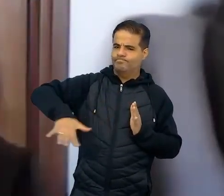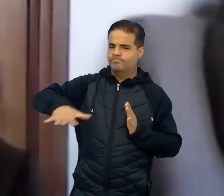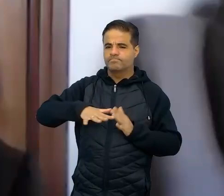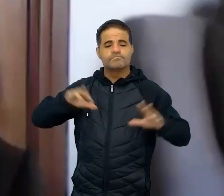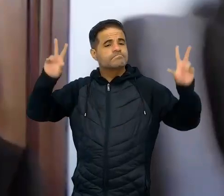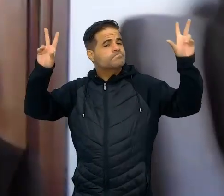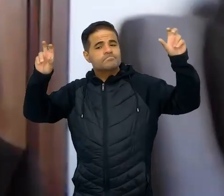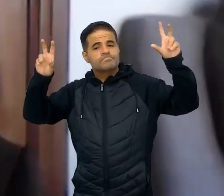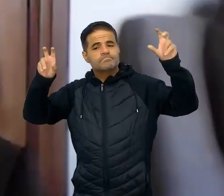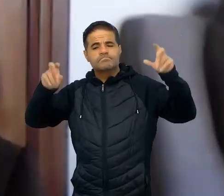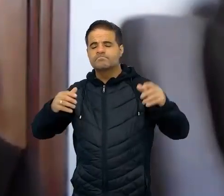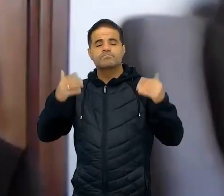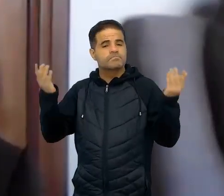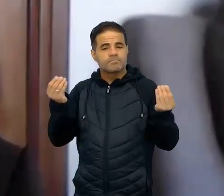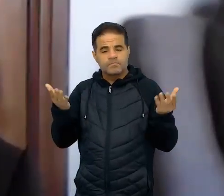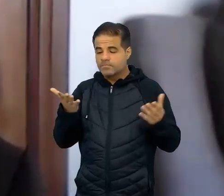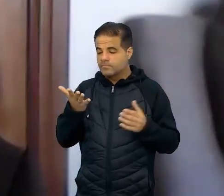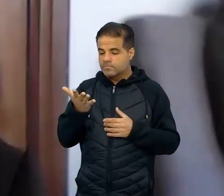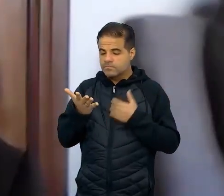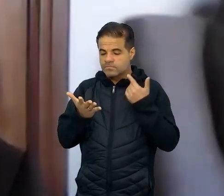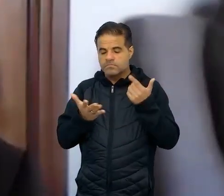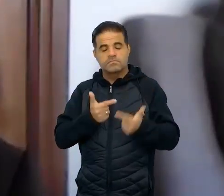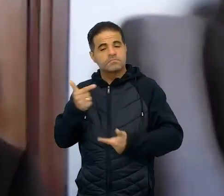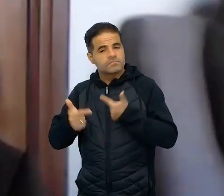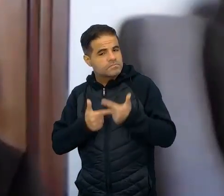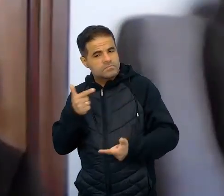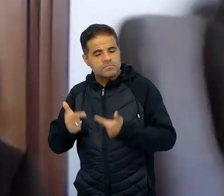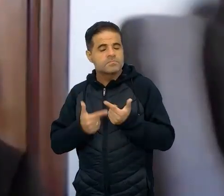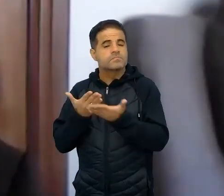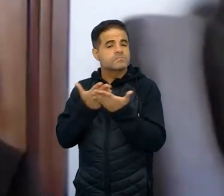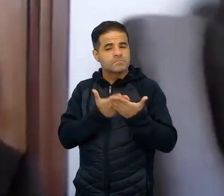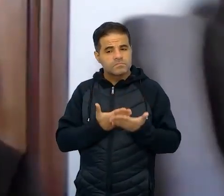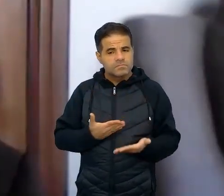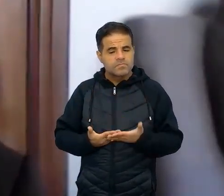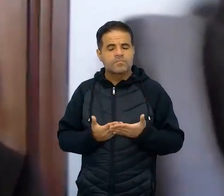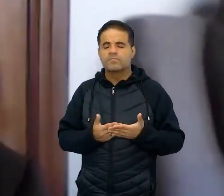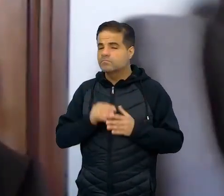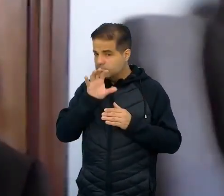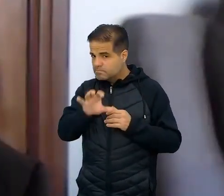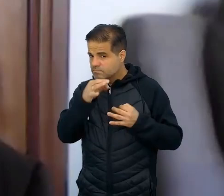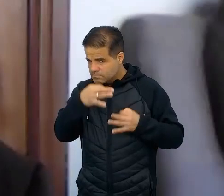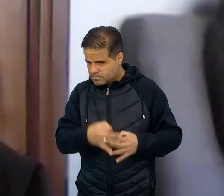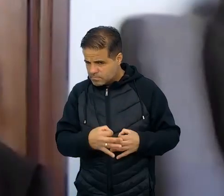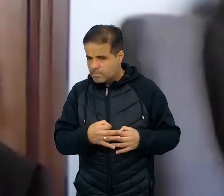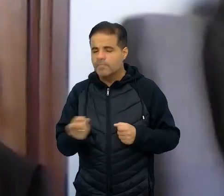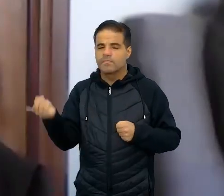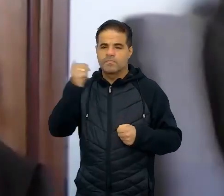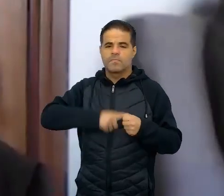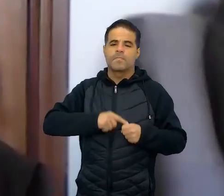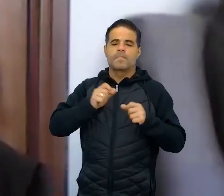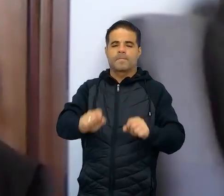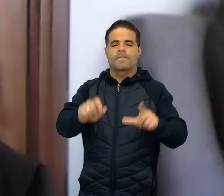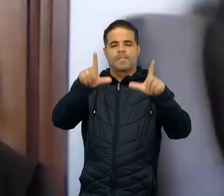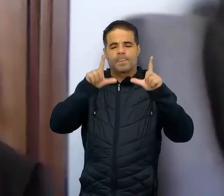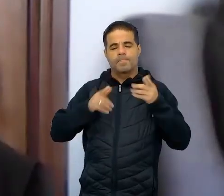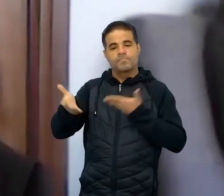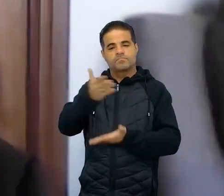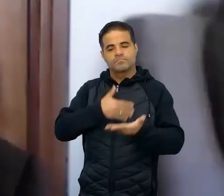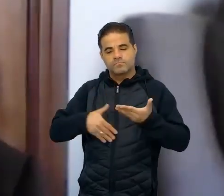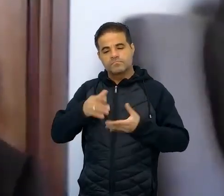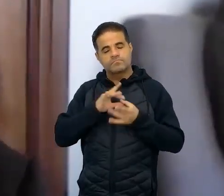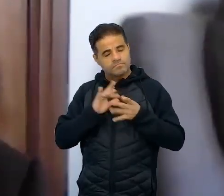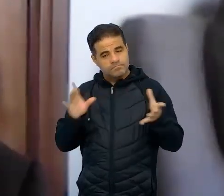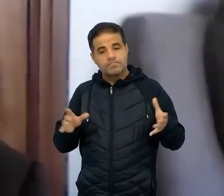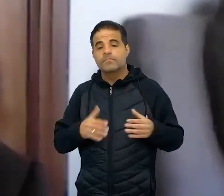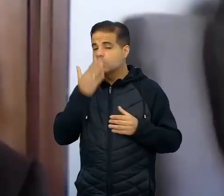tema central que eu estou trabalhando para os estudantes, tá certo? Eu vou voltar aqui, agora me permitam.